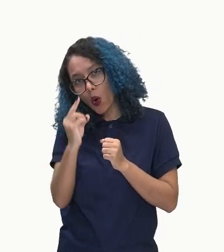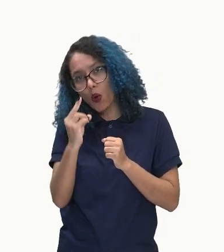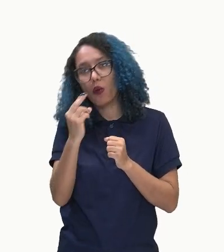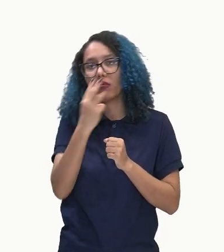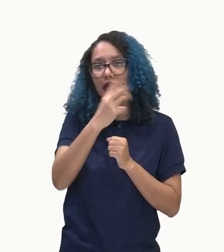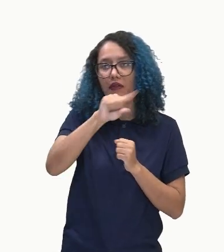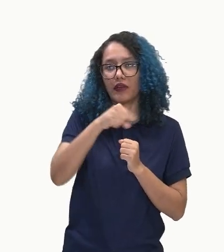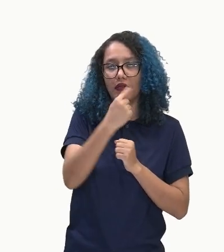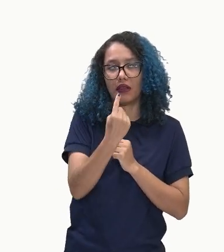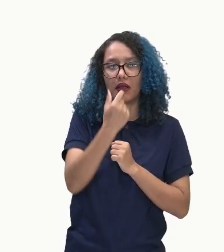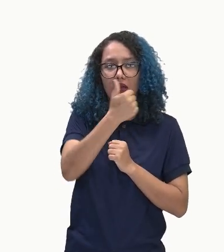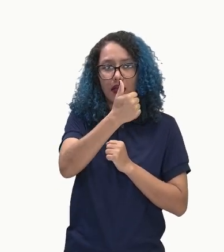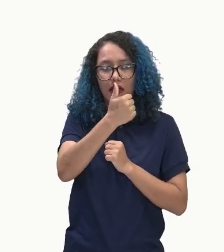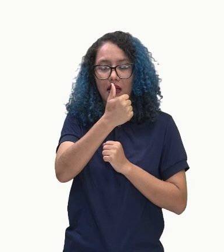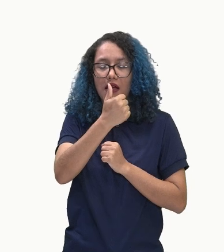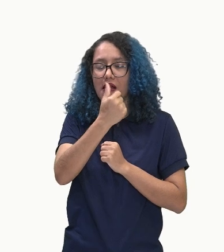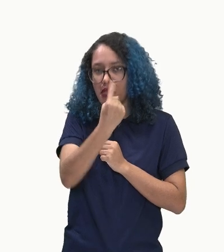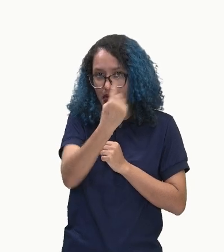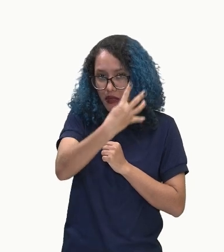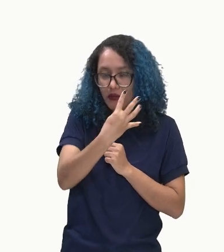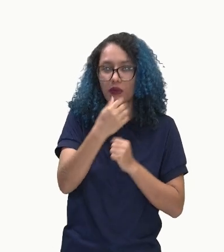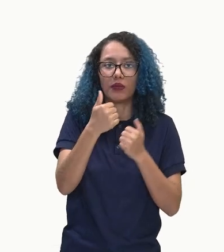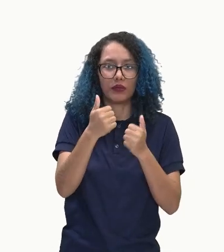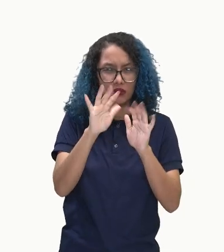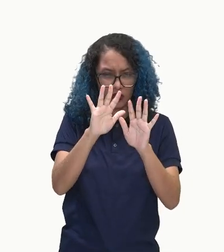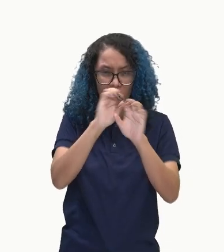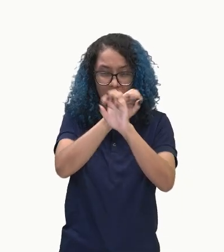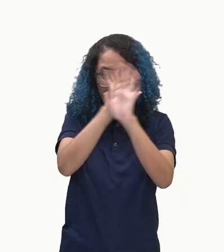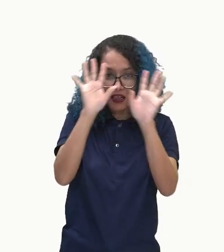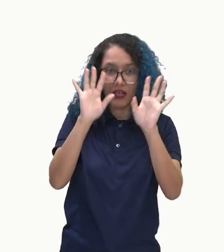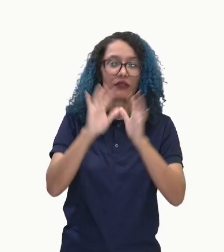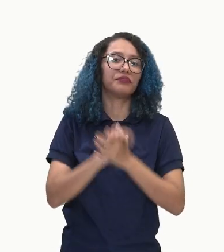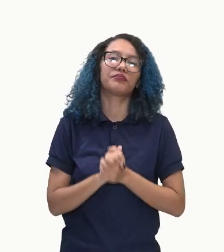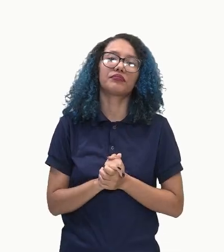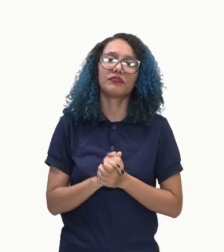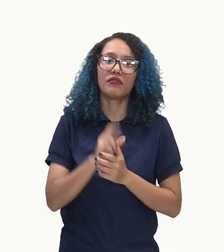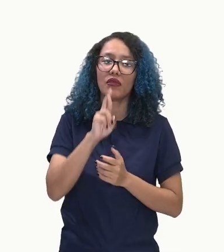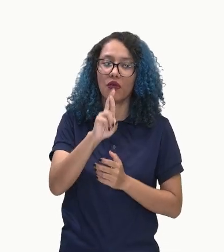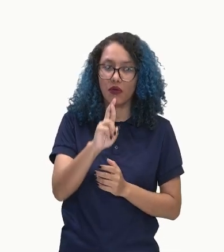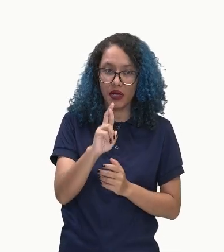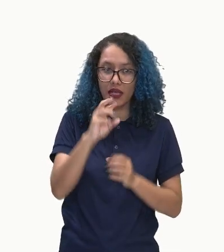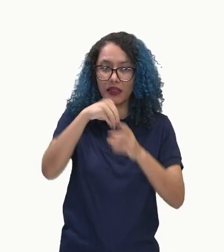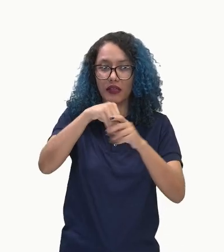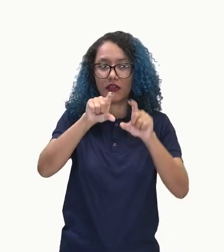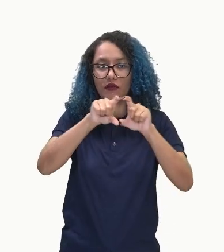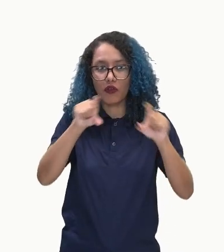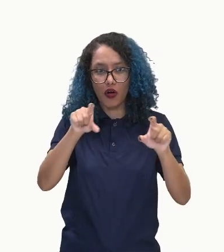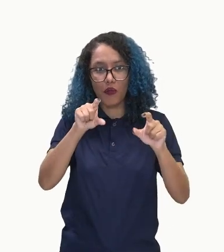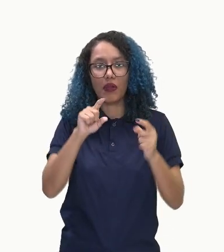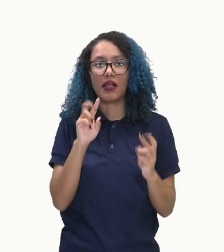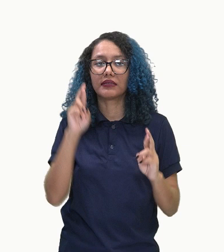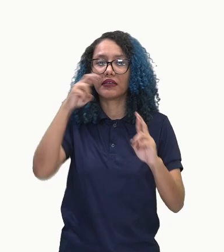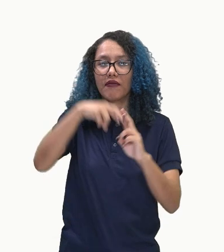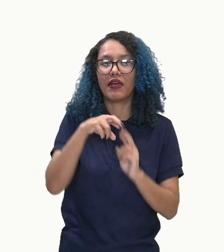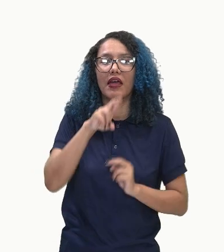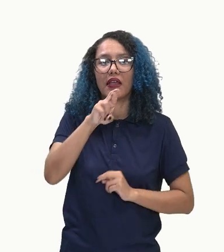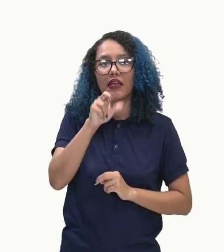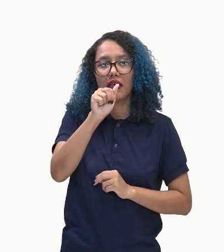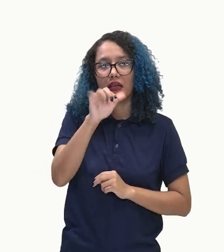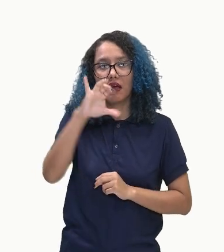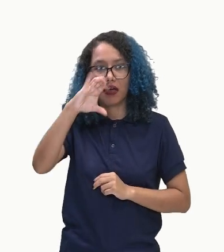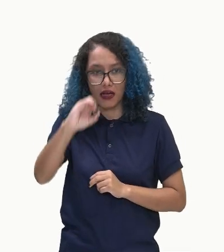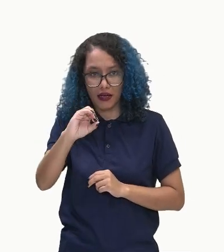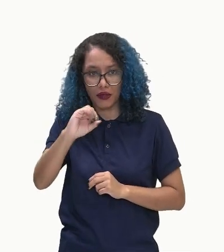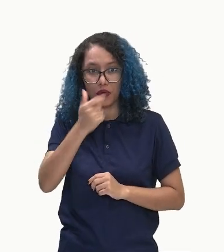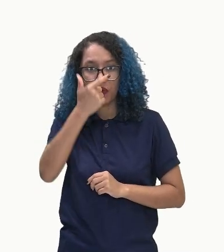3,14. Tudo bem? Certo? Só para ficar claro, o R que está lá na fórmula é o que nós chamamos de raio, e o D que está na fórmula é o que